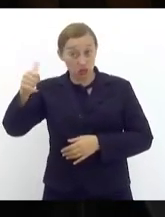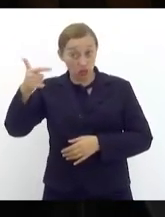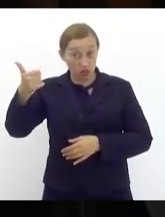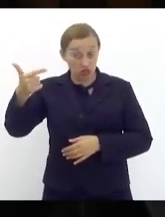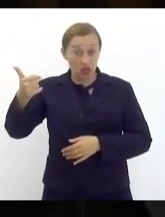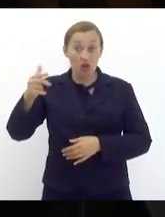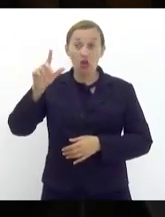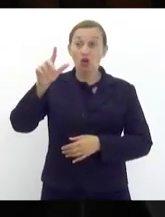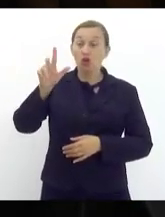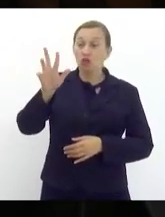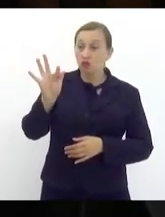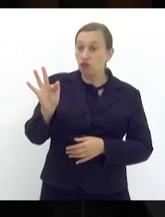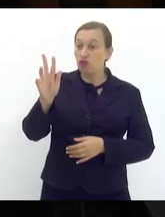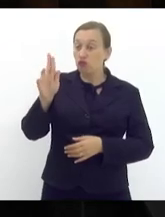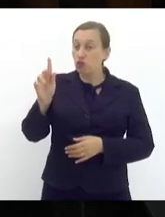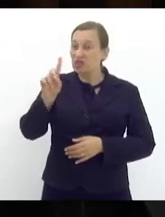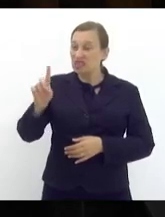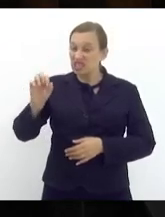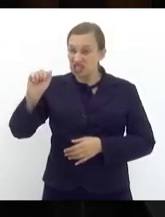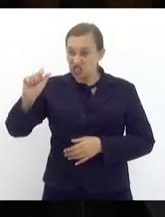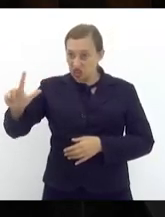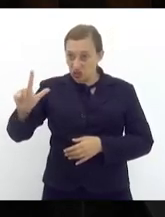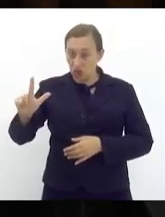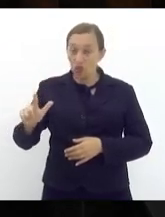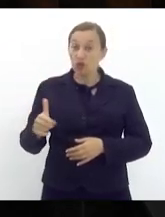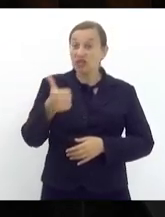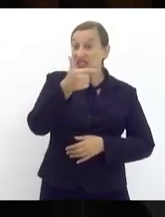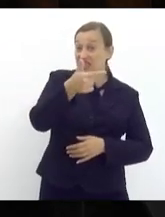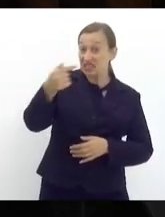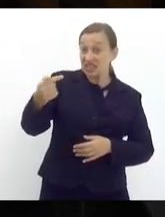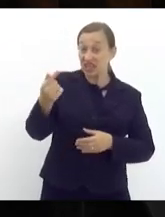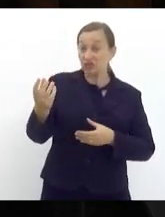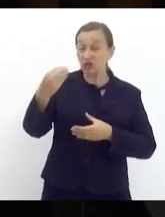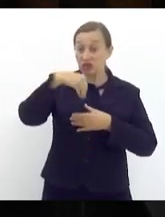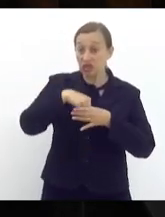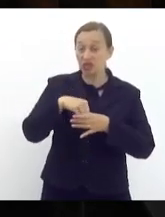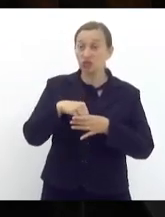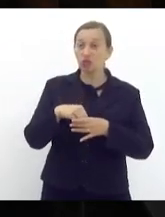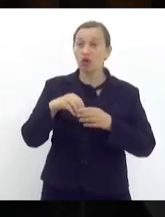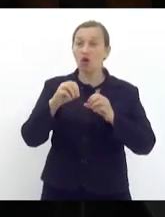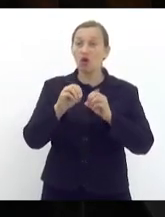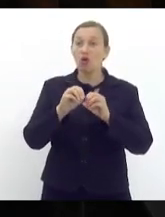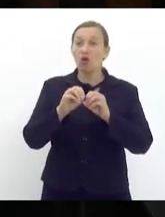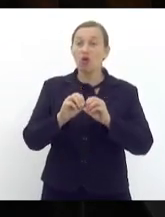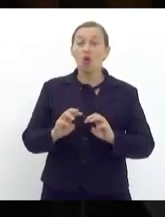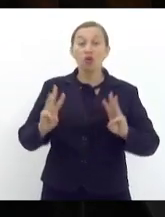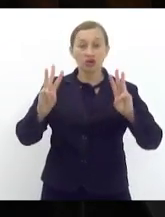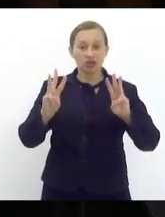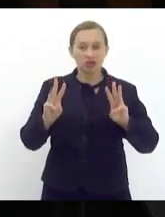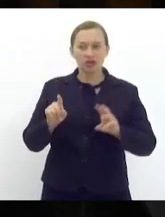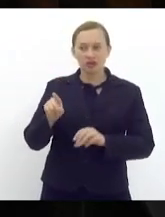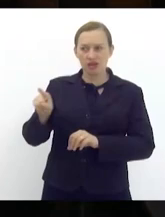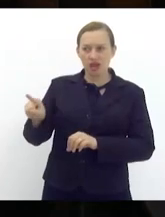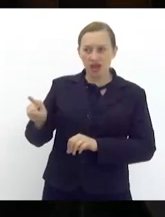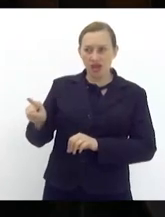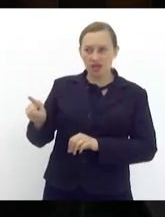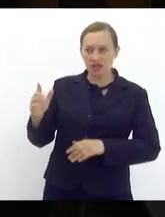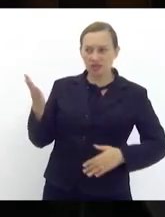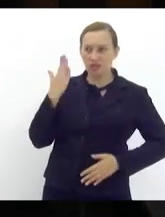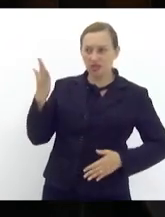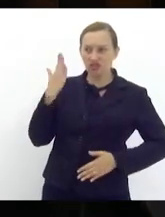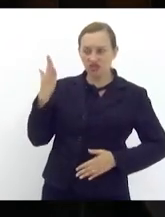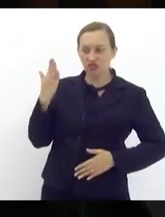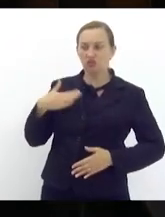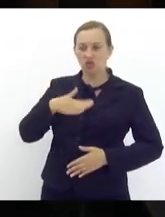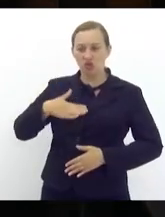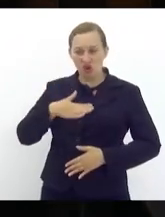ONG que esses mesmos patrocinadores do caos gostam de bagagerar.